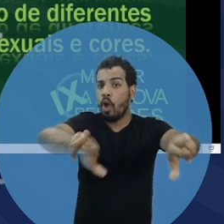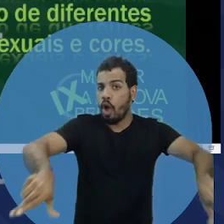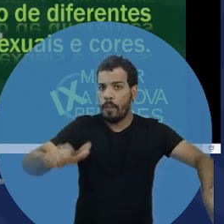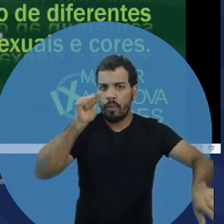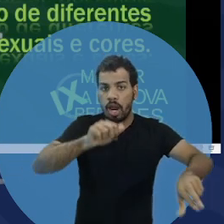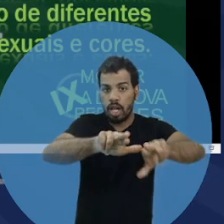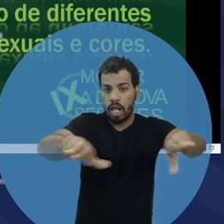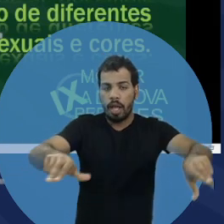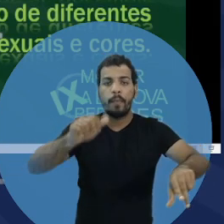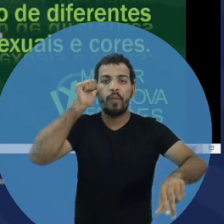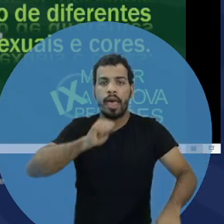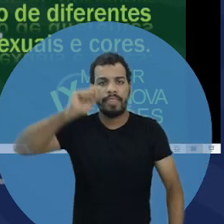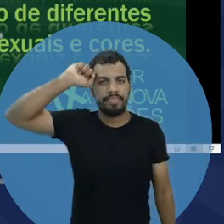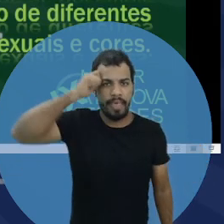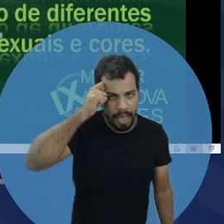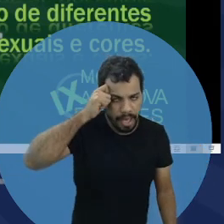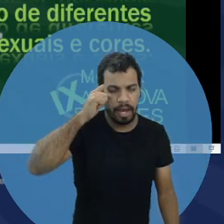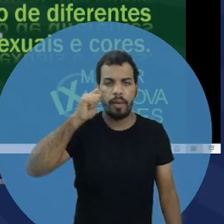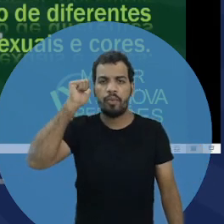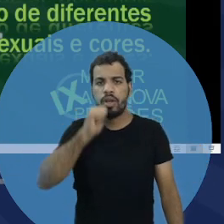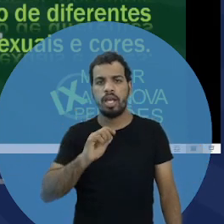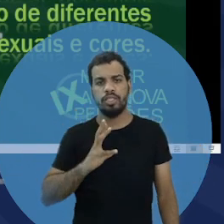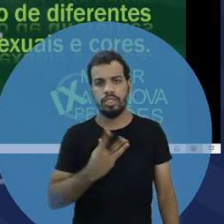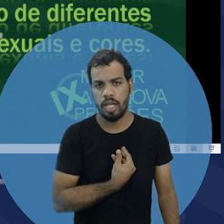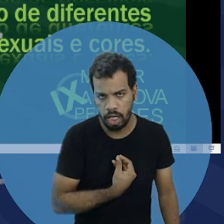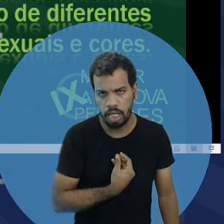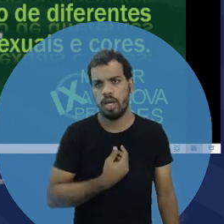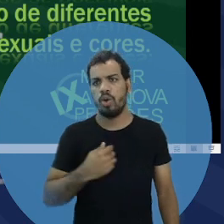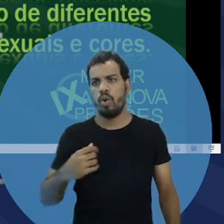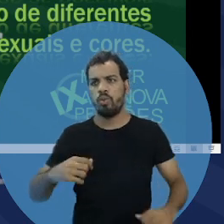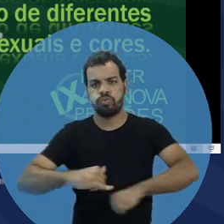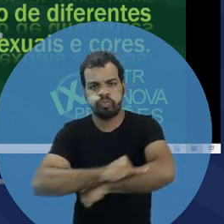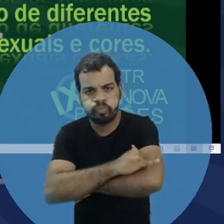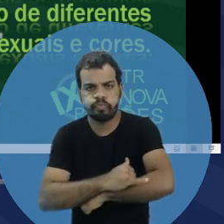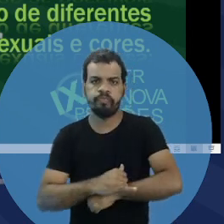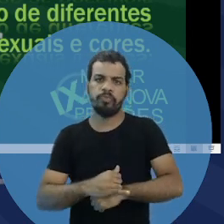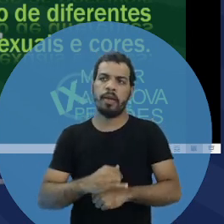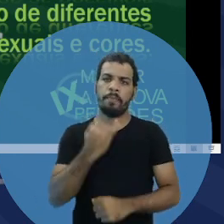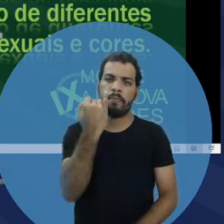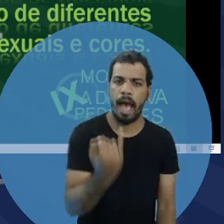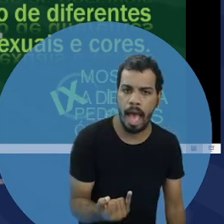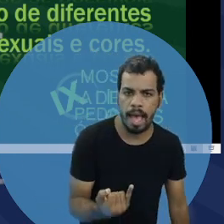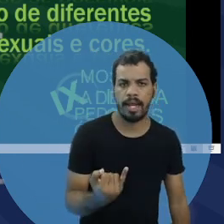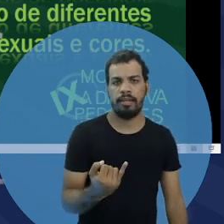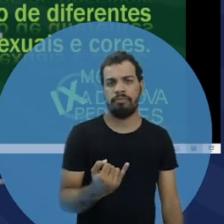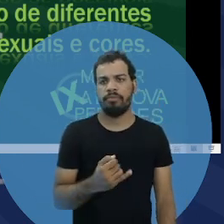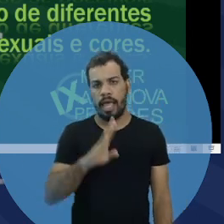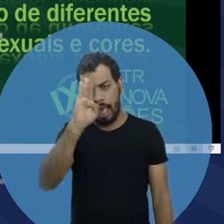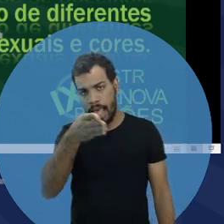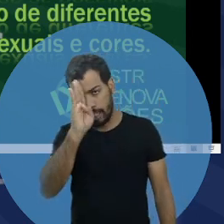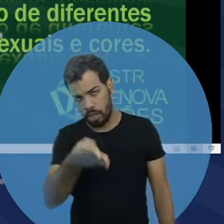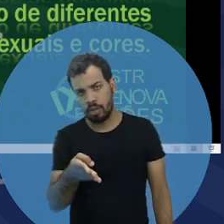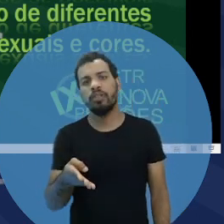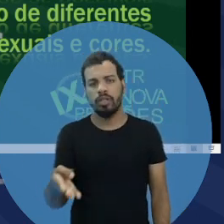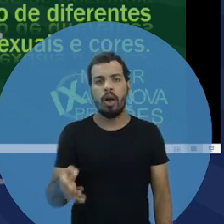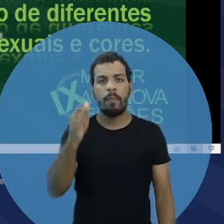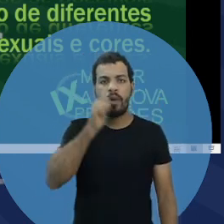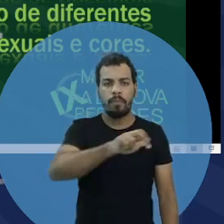negras, cis, gordas, magras, trans, né? Todas essas mulheres,